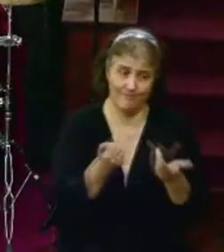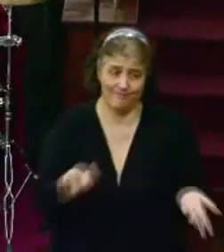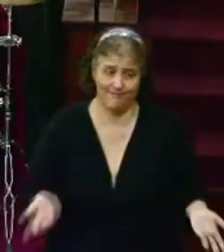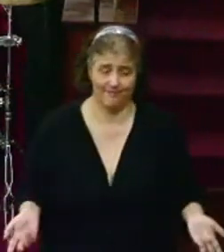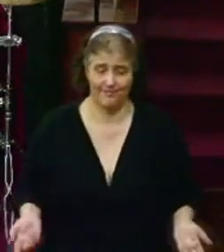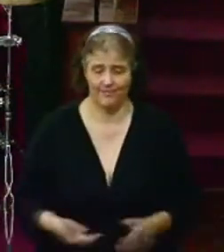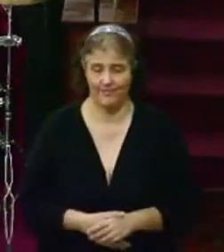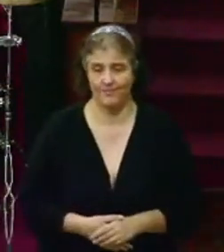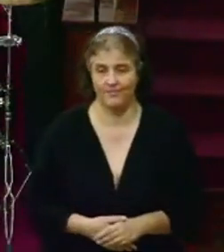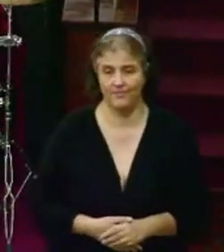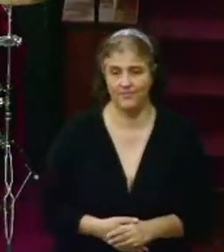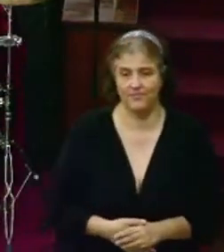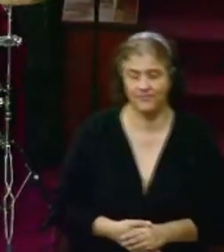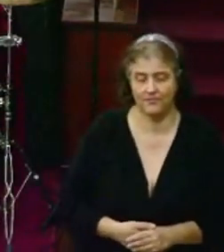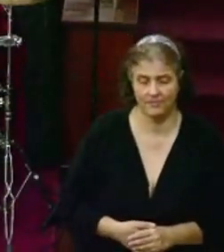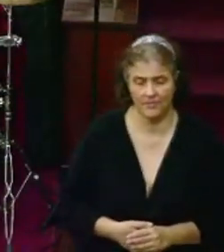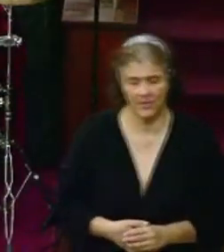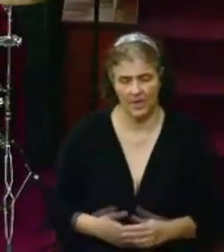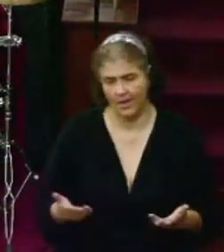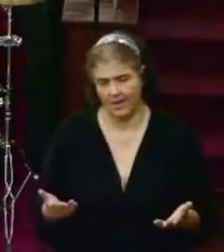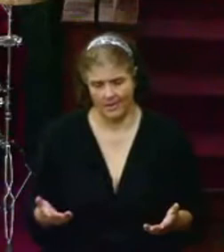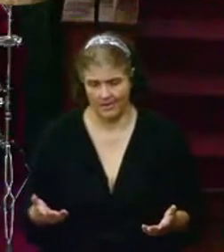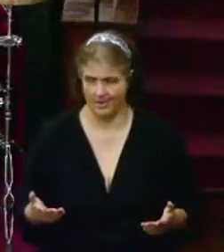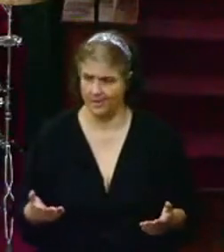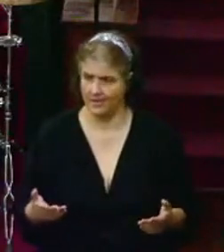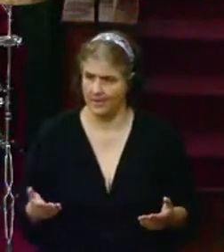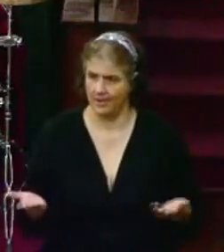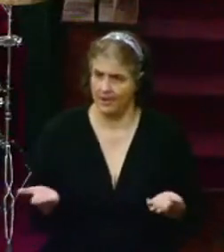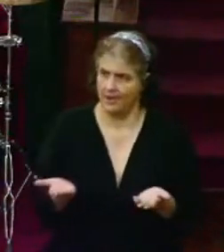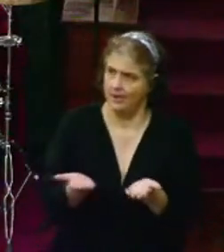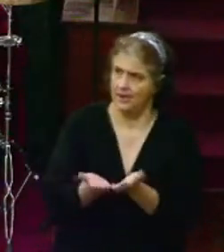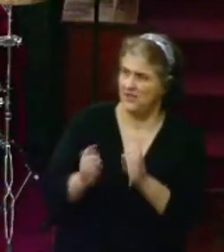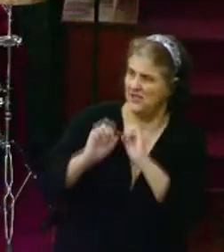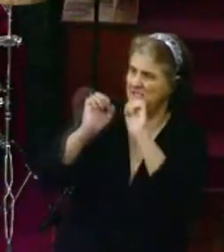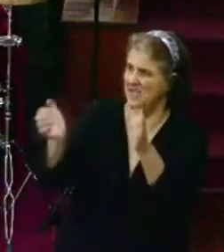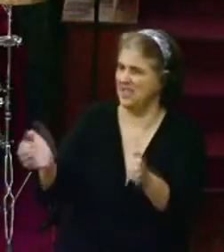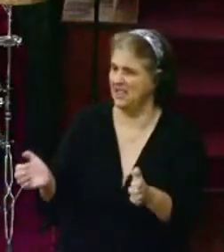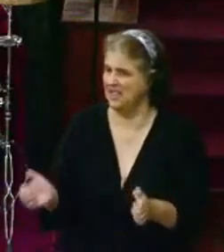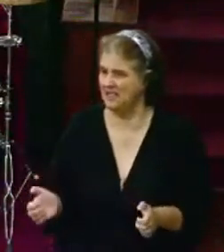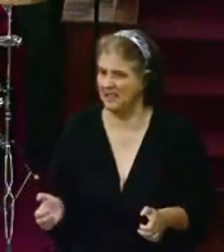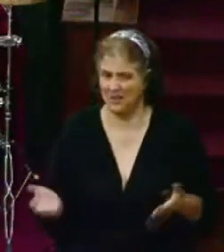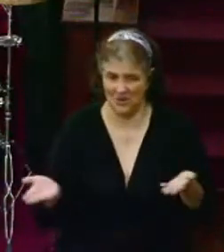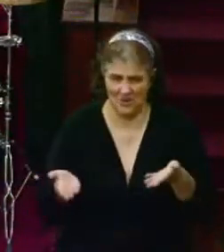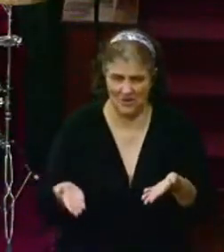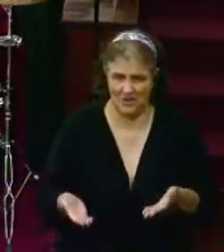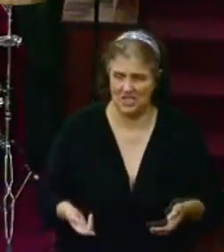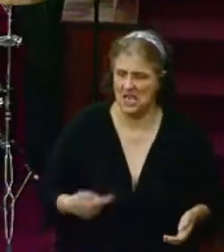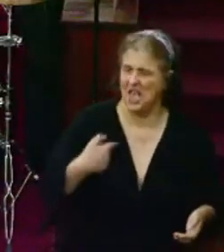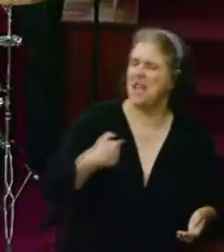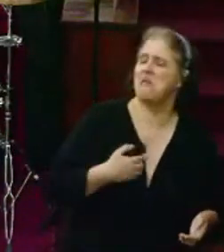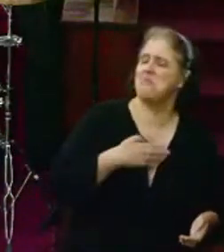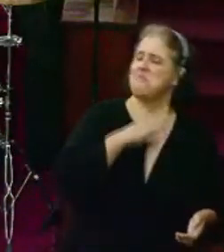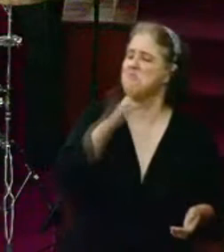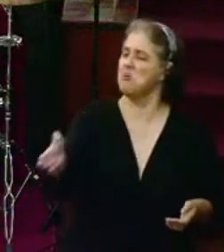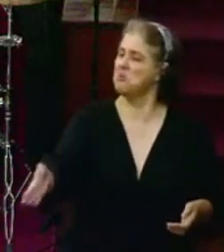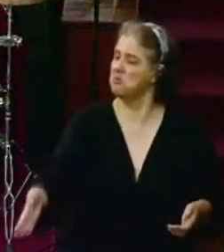esse pseudo-evangelho que temos hoje, que as pessoas dizem com tanta arrogância, com tanta prepotência: eu ouso entrar aqui, porque eu sou